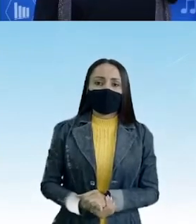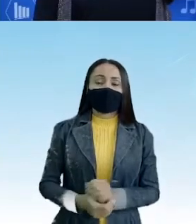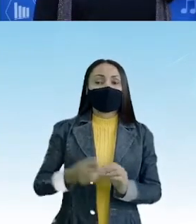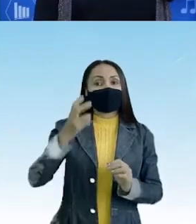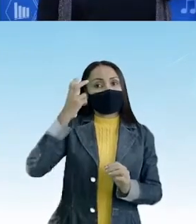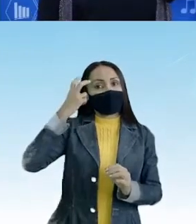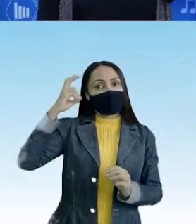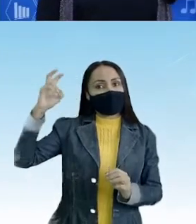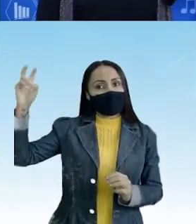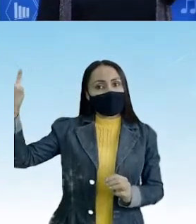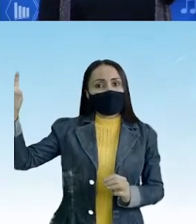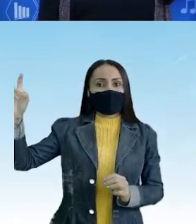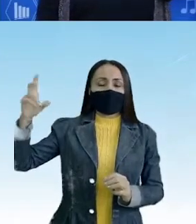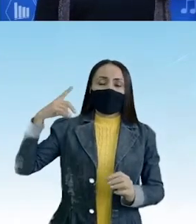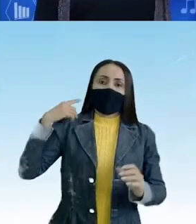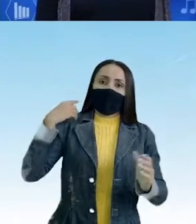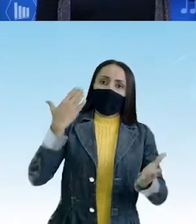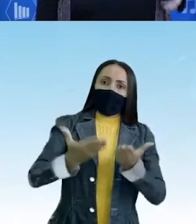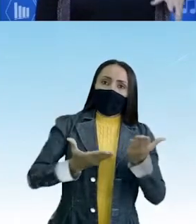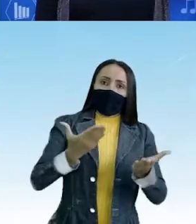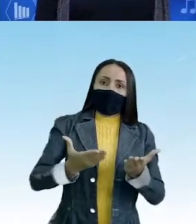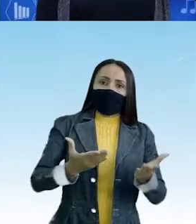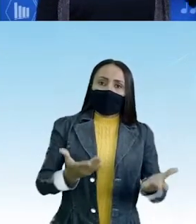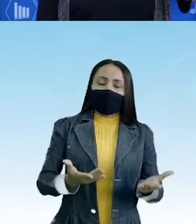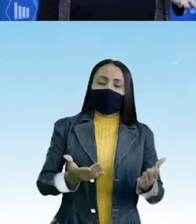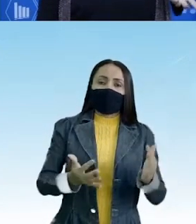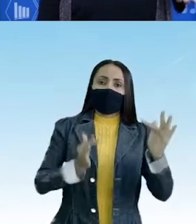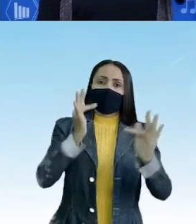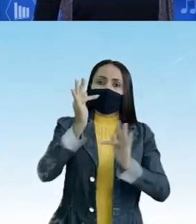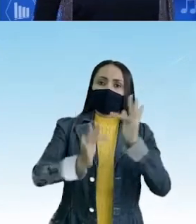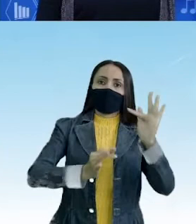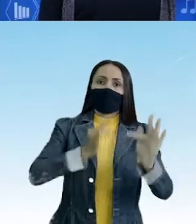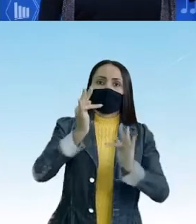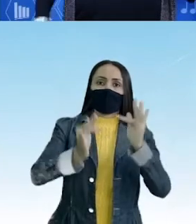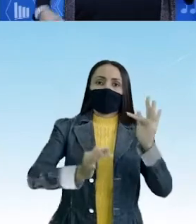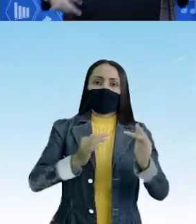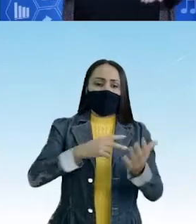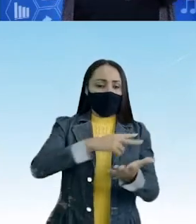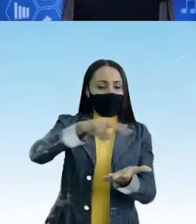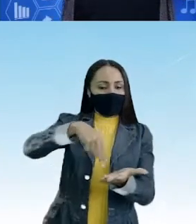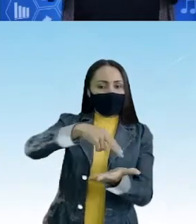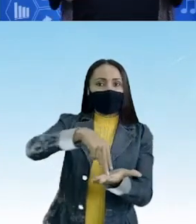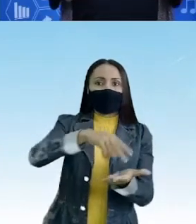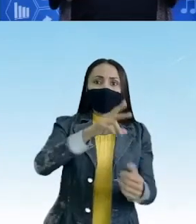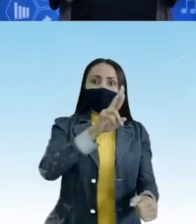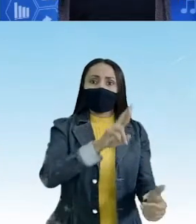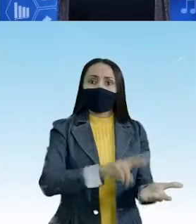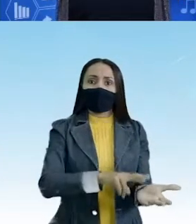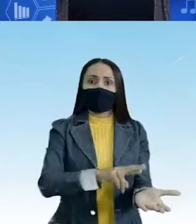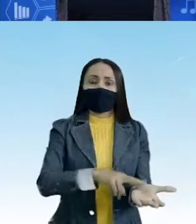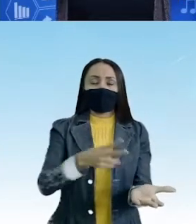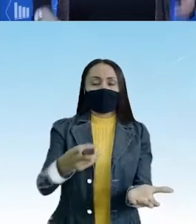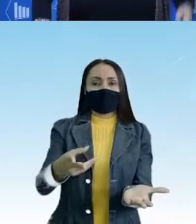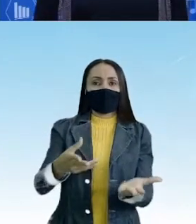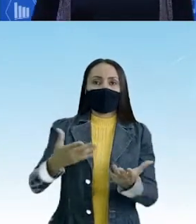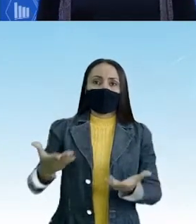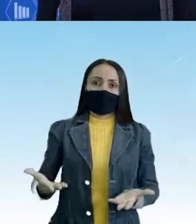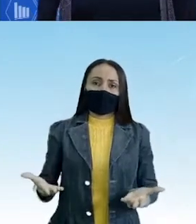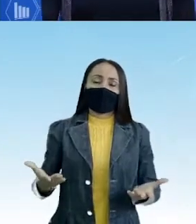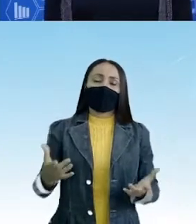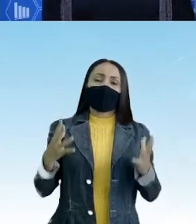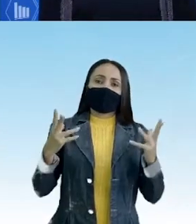cultura, contribuição para o nosso folclore, as danças, os ritmos, os estilos, tudo isso também